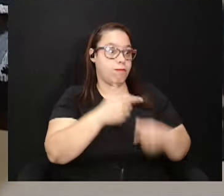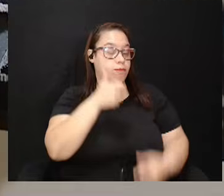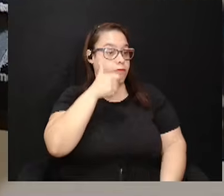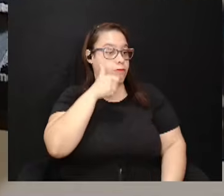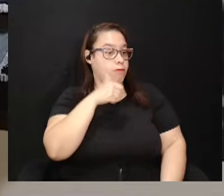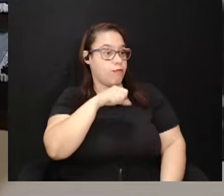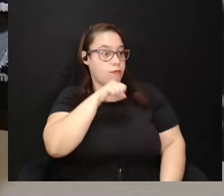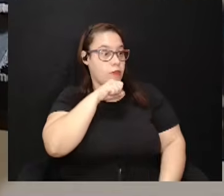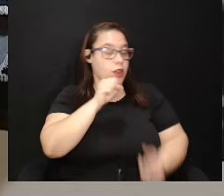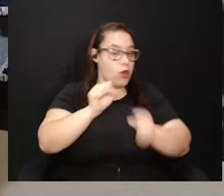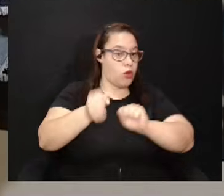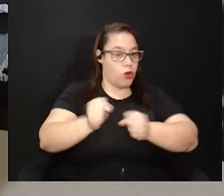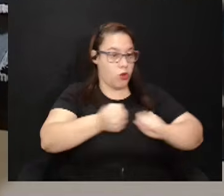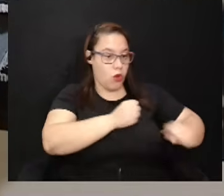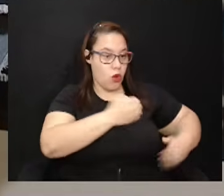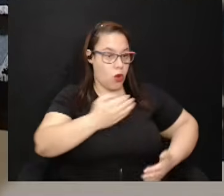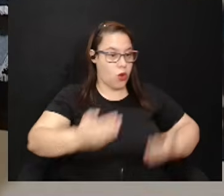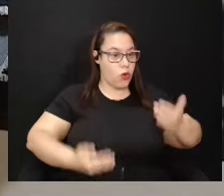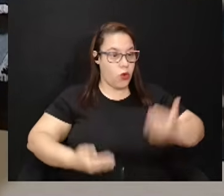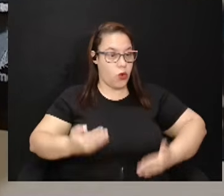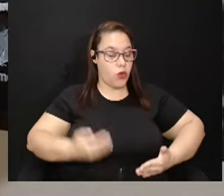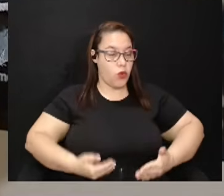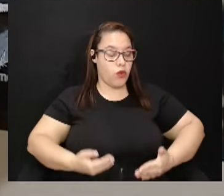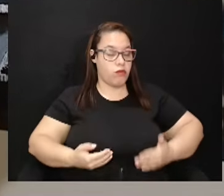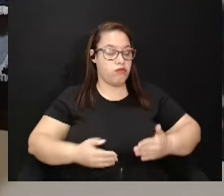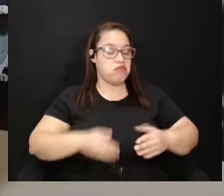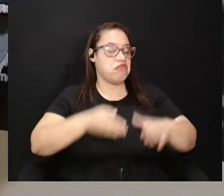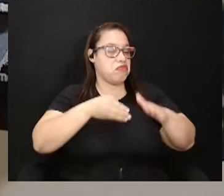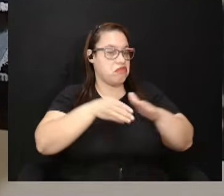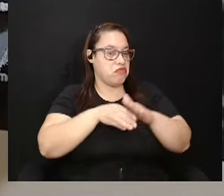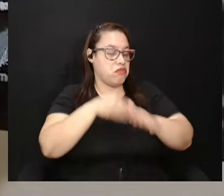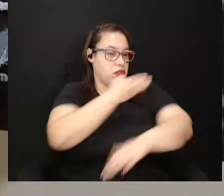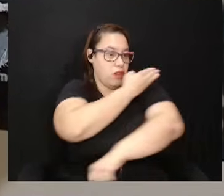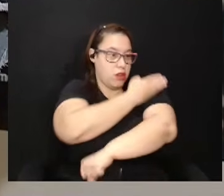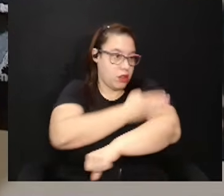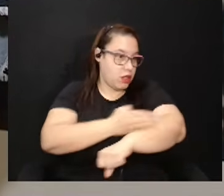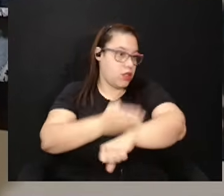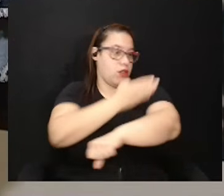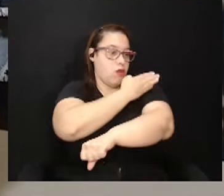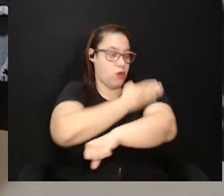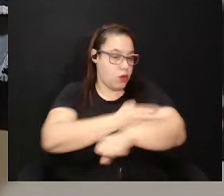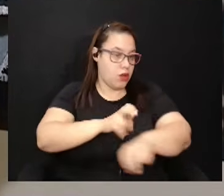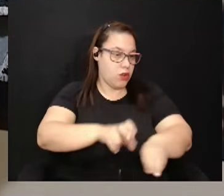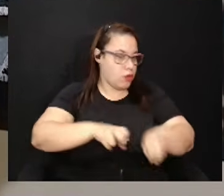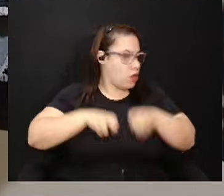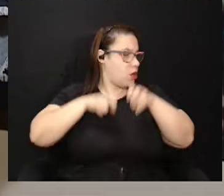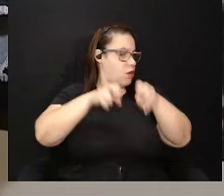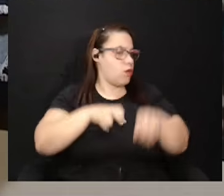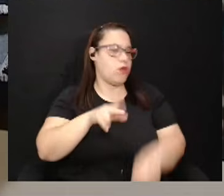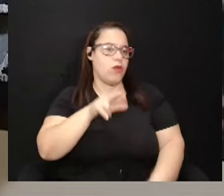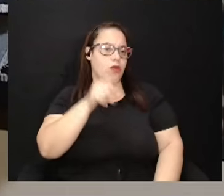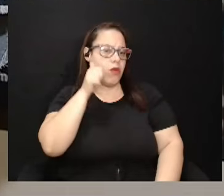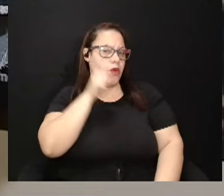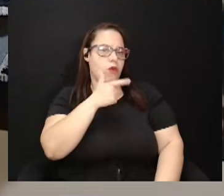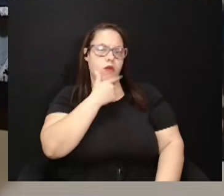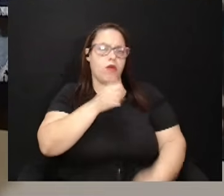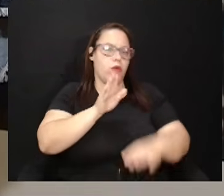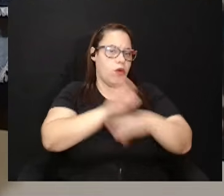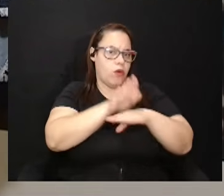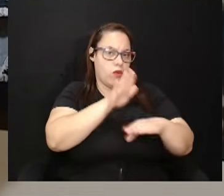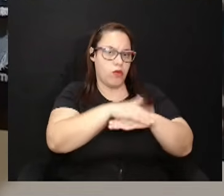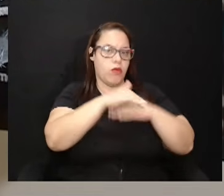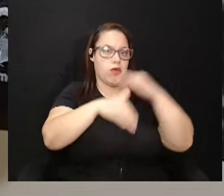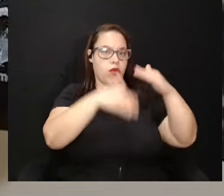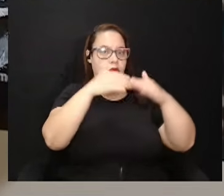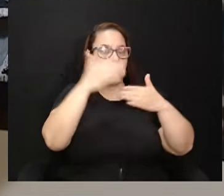doméstica e acostumada ao trabalho de roça, e meus irmãos me criaram. Graças a